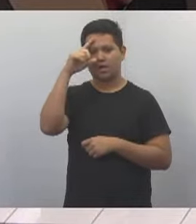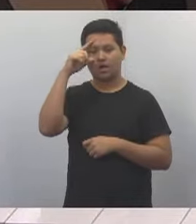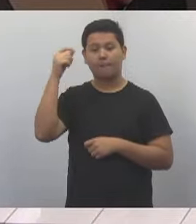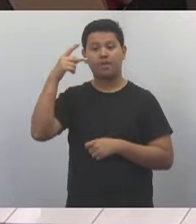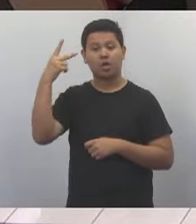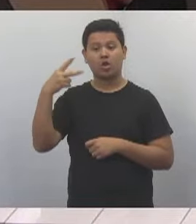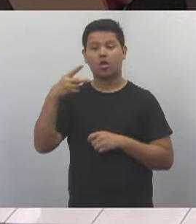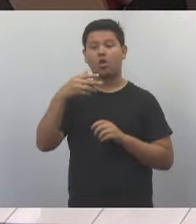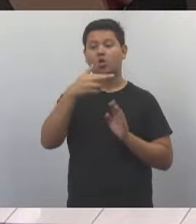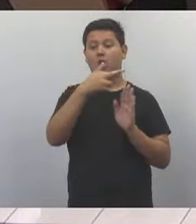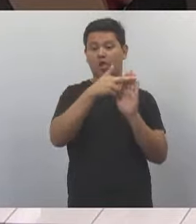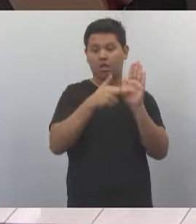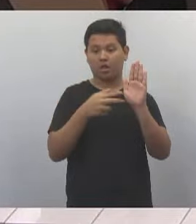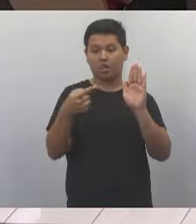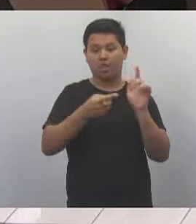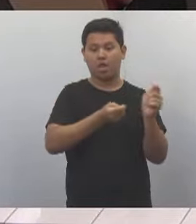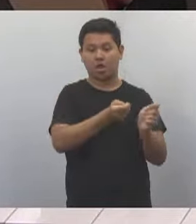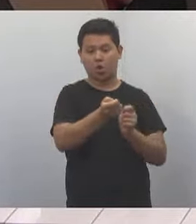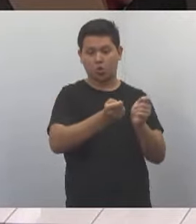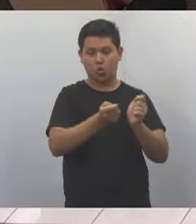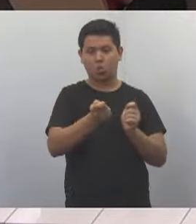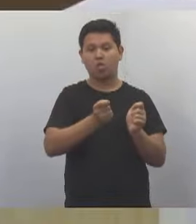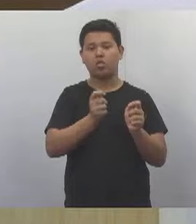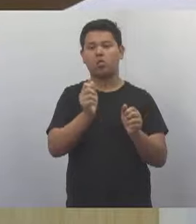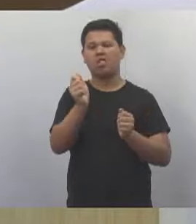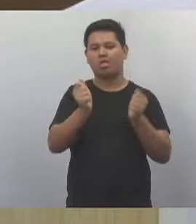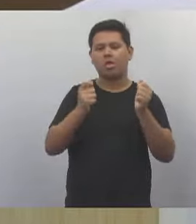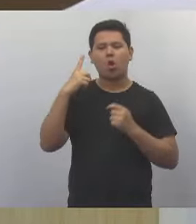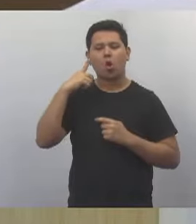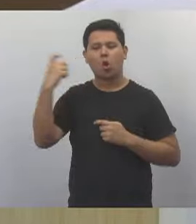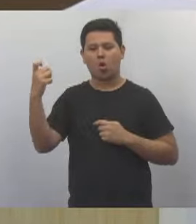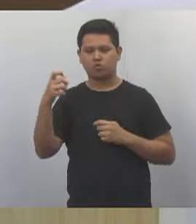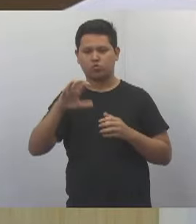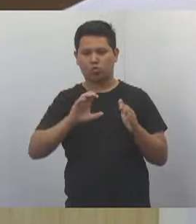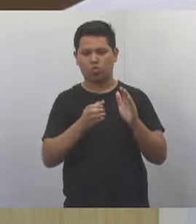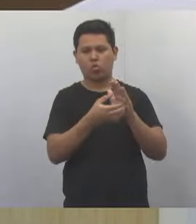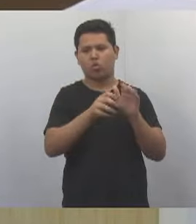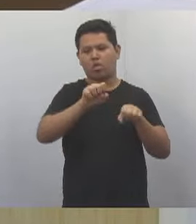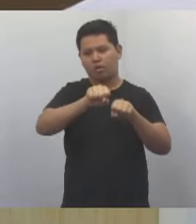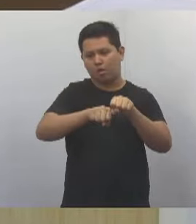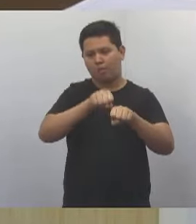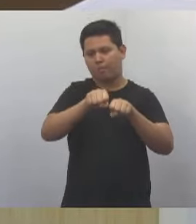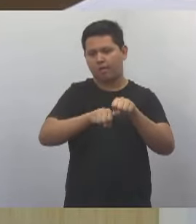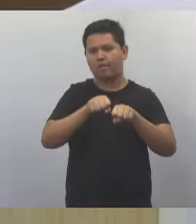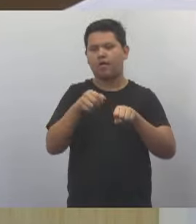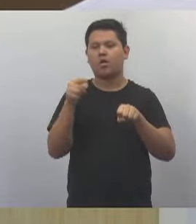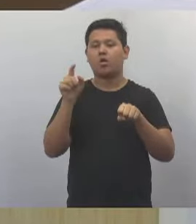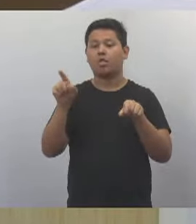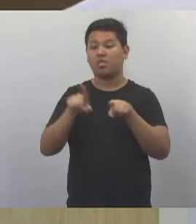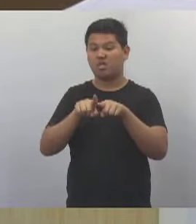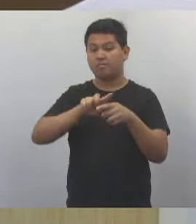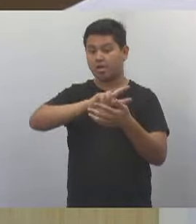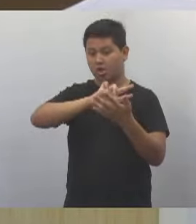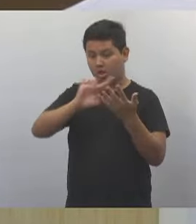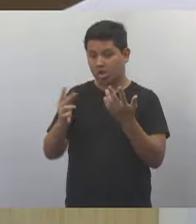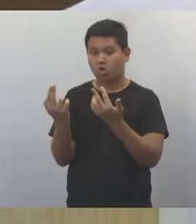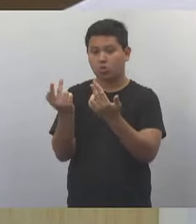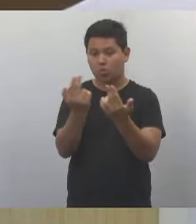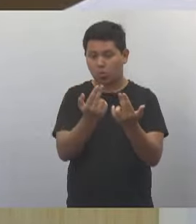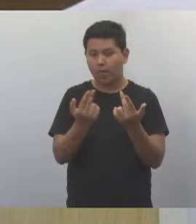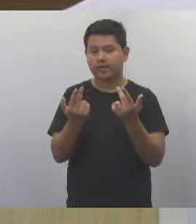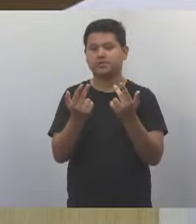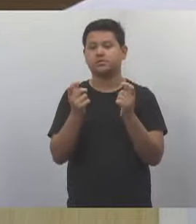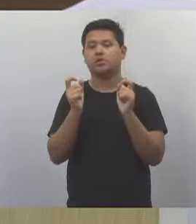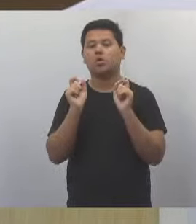os critérios de controle da emissão de ruídos decorrentes de escapamentos de motocicletas e veículos similares,